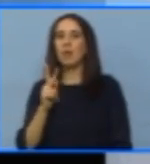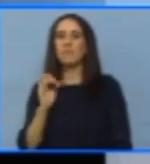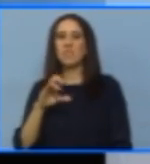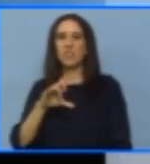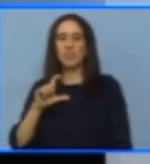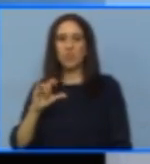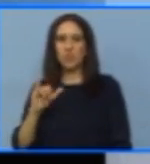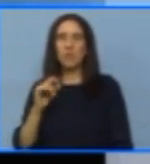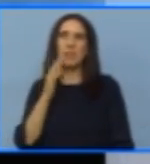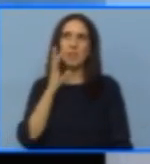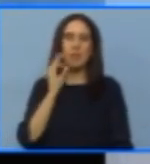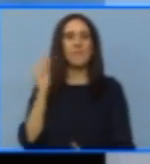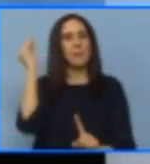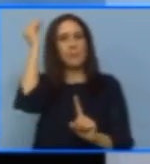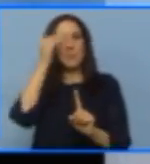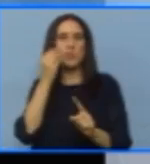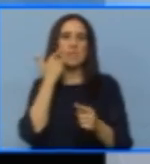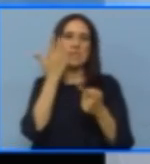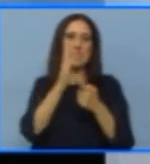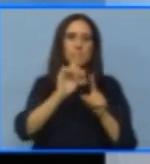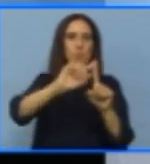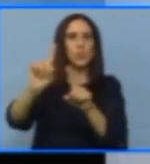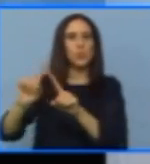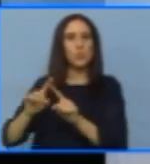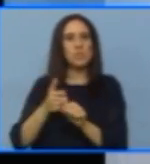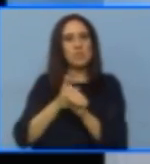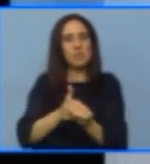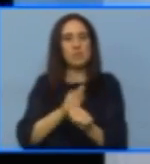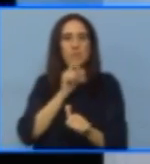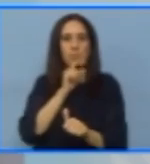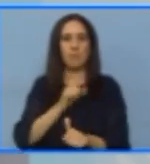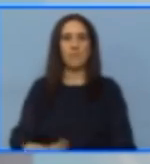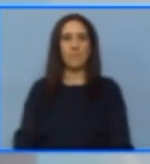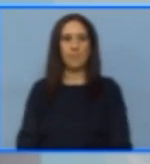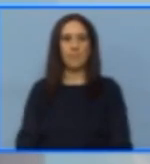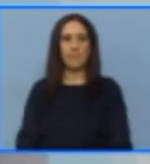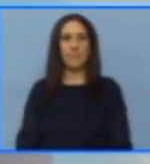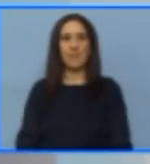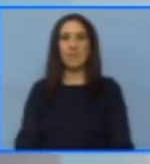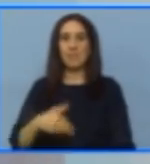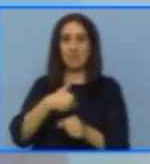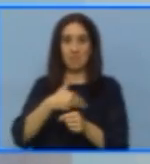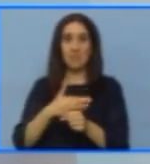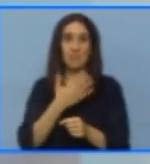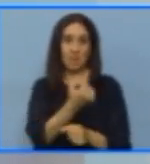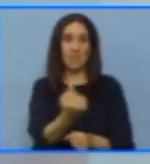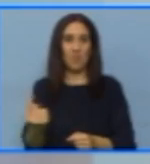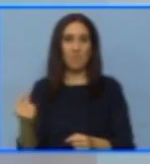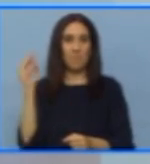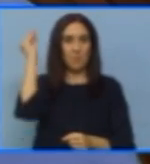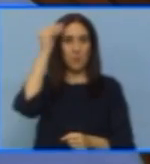tentamos selecionar um conjunto de patronos e de exemplos que possamos seguir. tendo cada uma das secções também esses